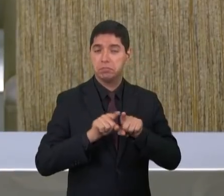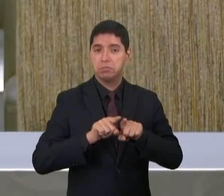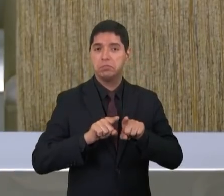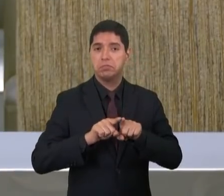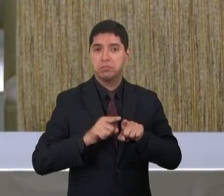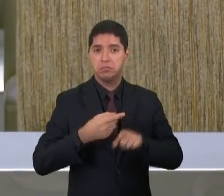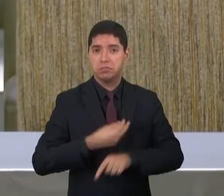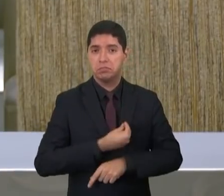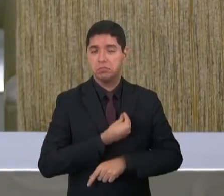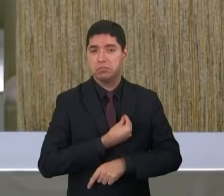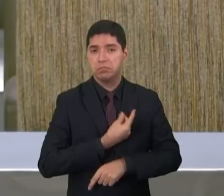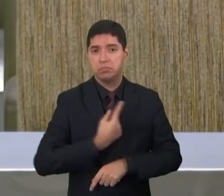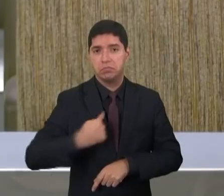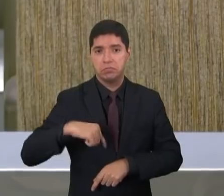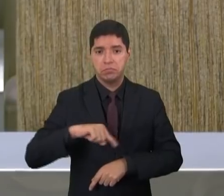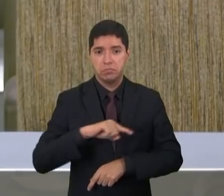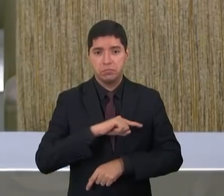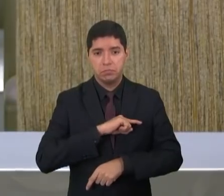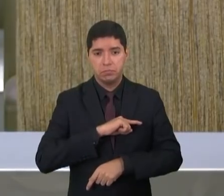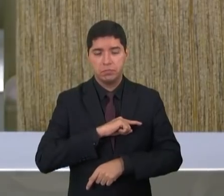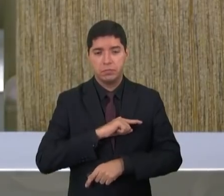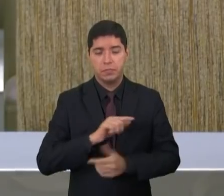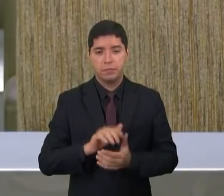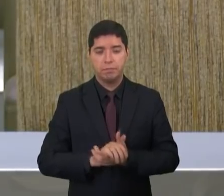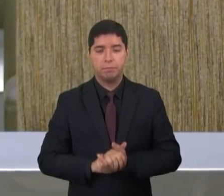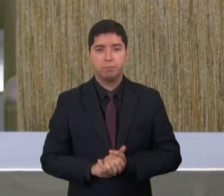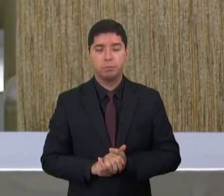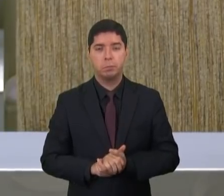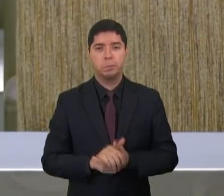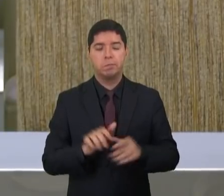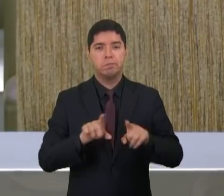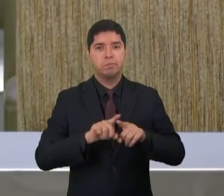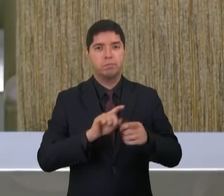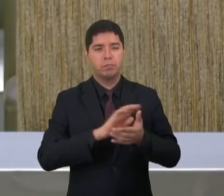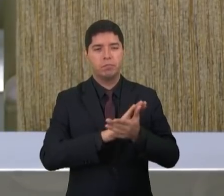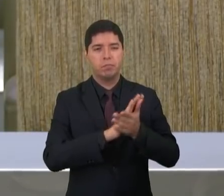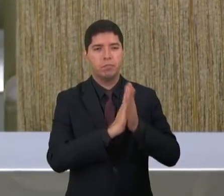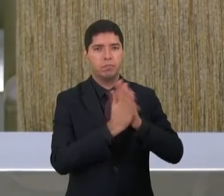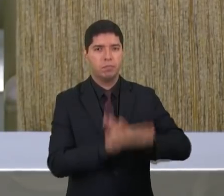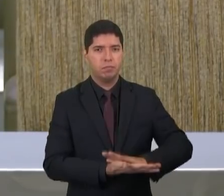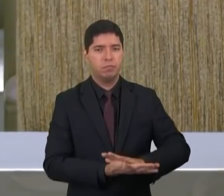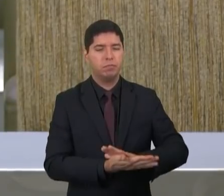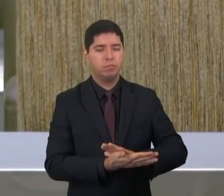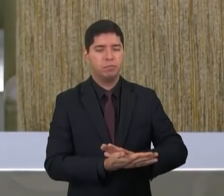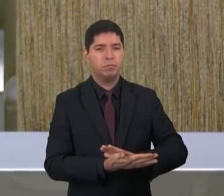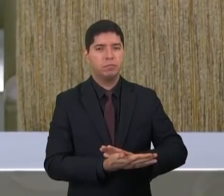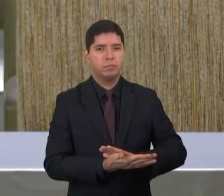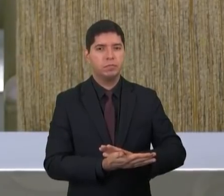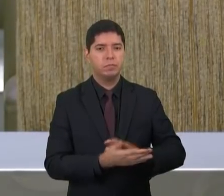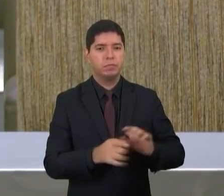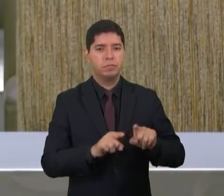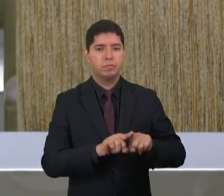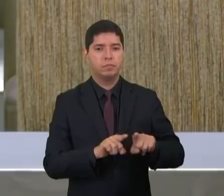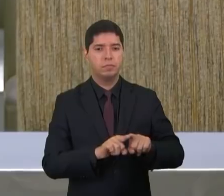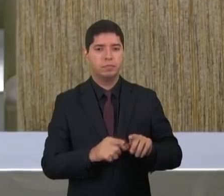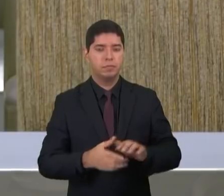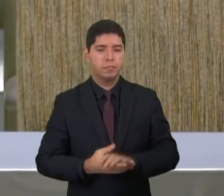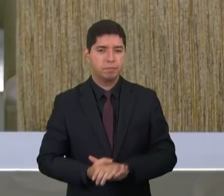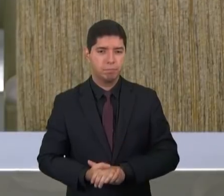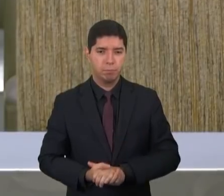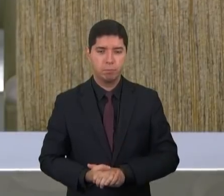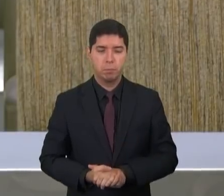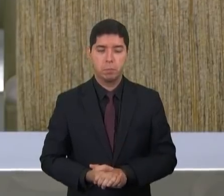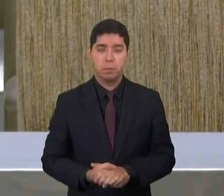vivos. Também se refere a uma destruição consumidora que pode se abater contra uma pessoa, contra